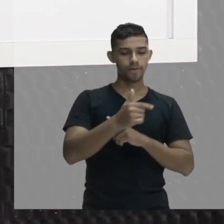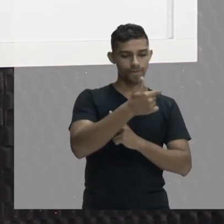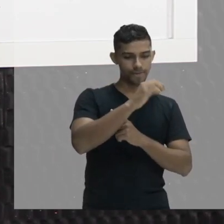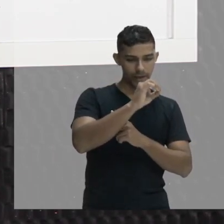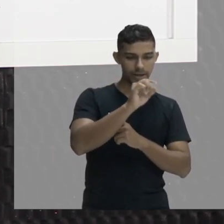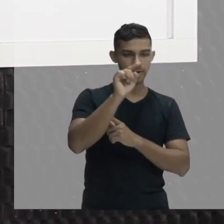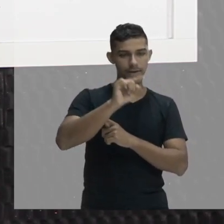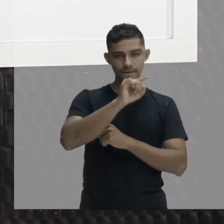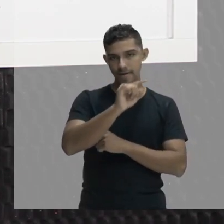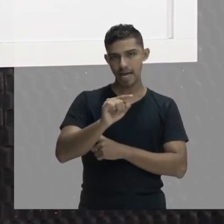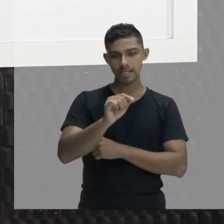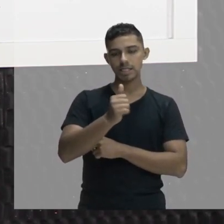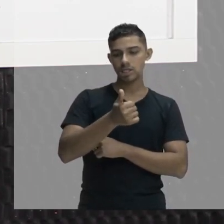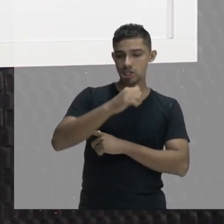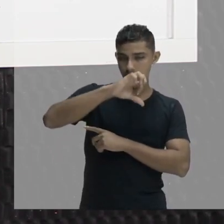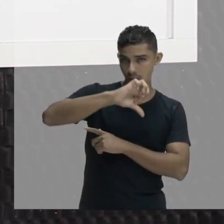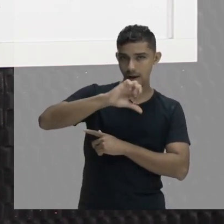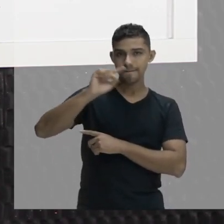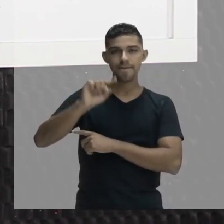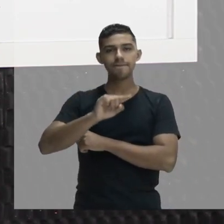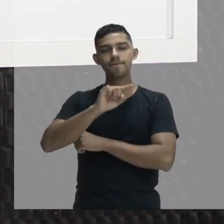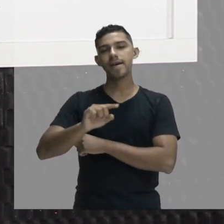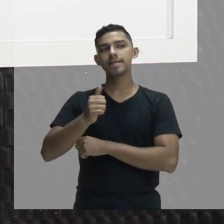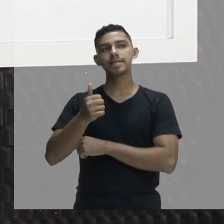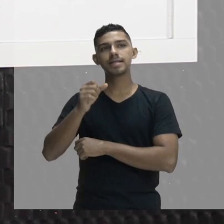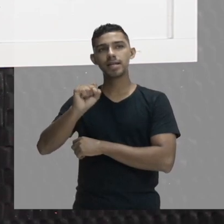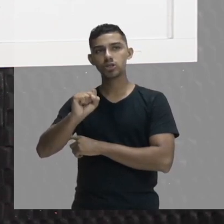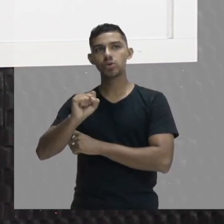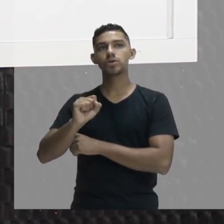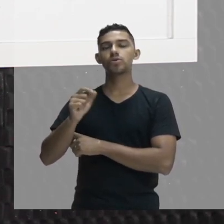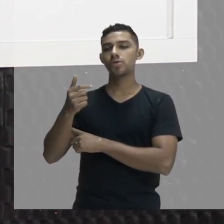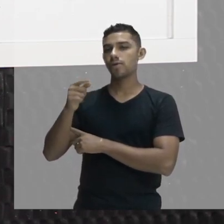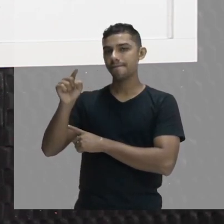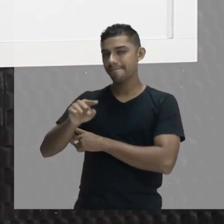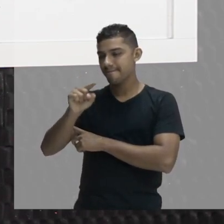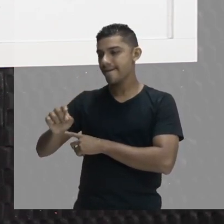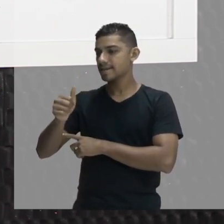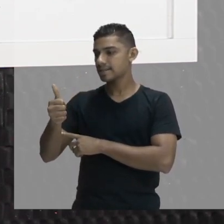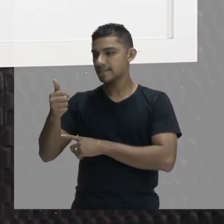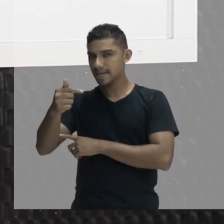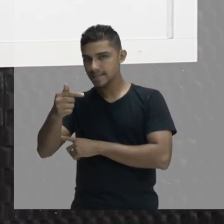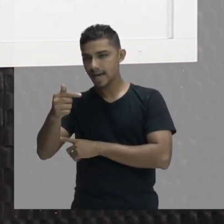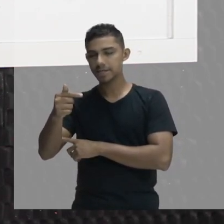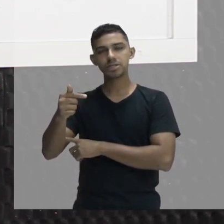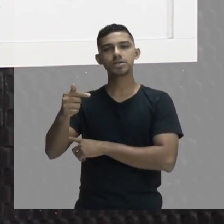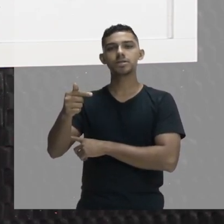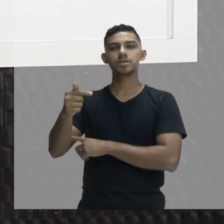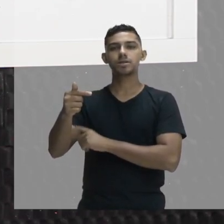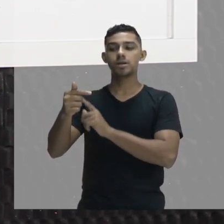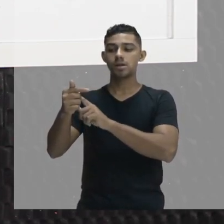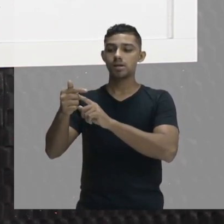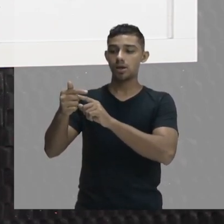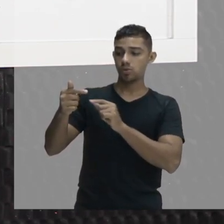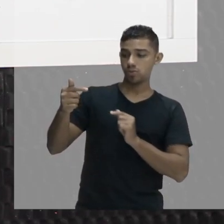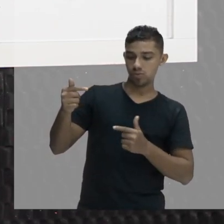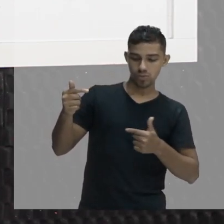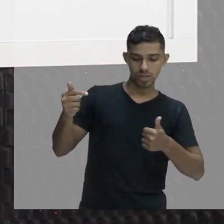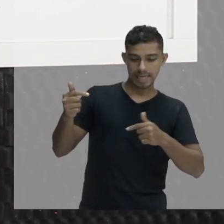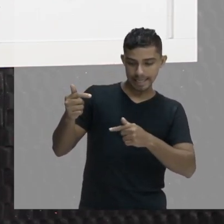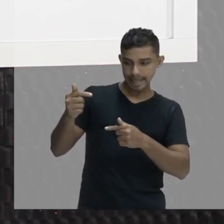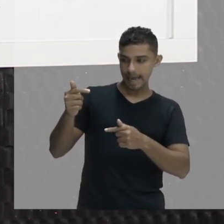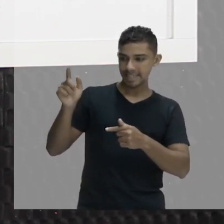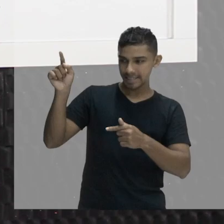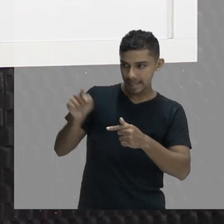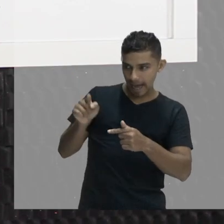ó, 17 fatorial com 17 fatorial. E aí você só multiplica o 20 pelo 19